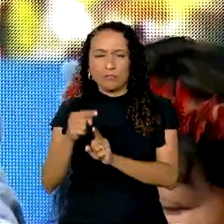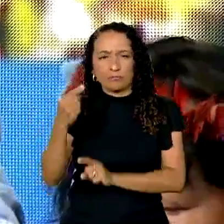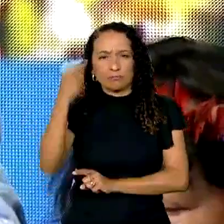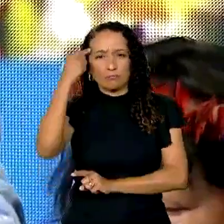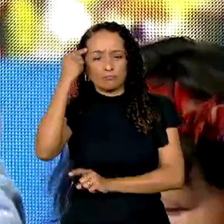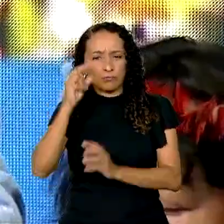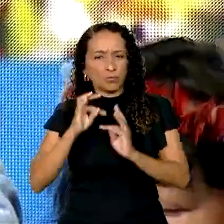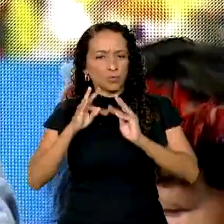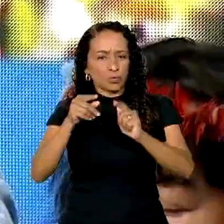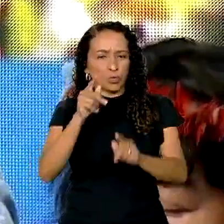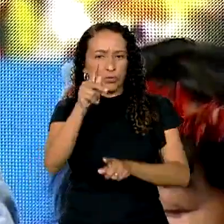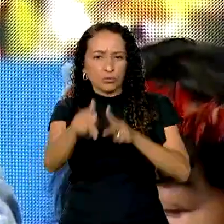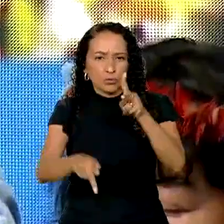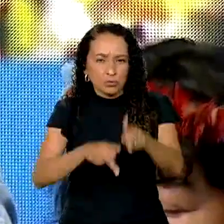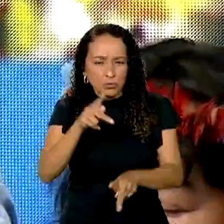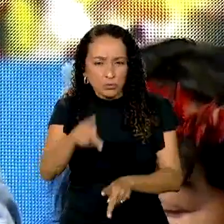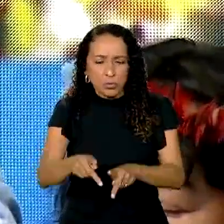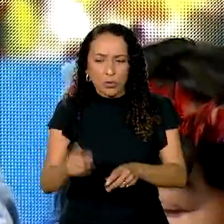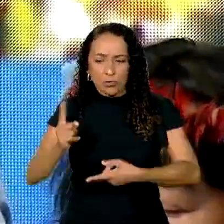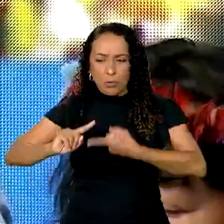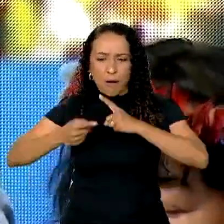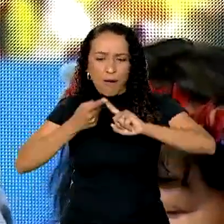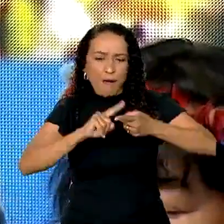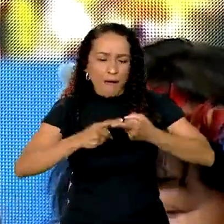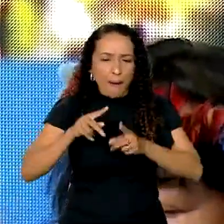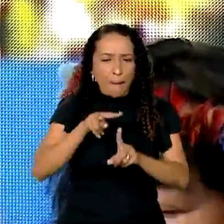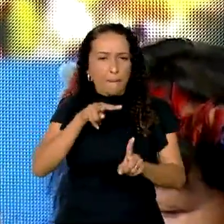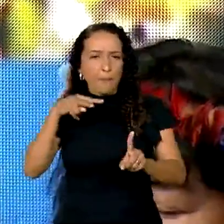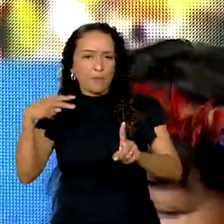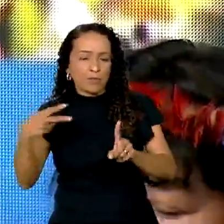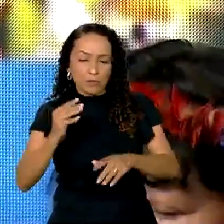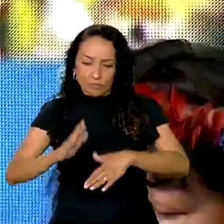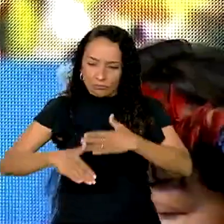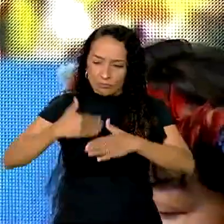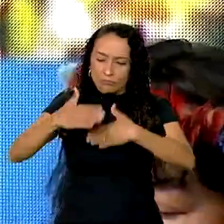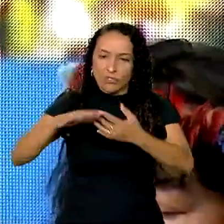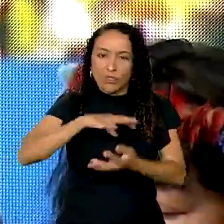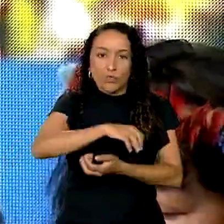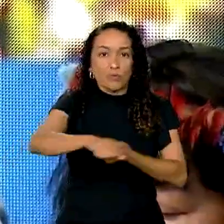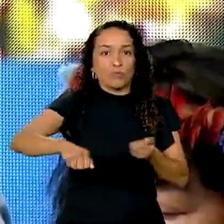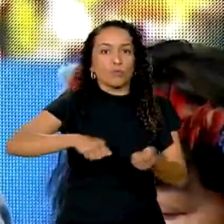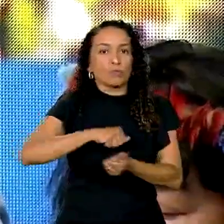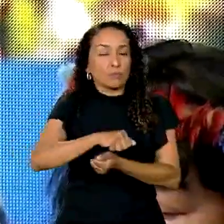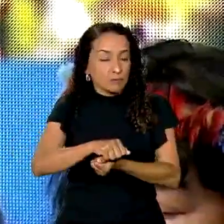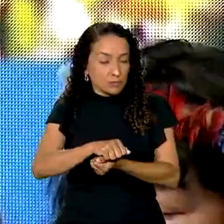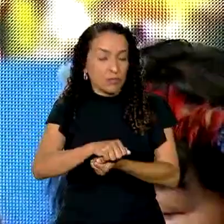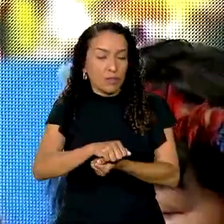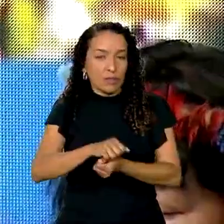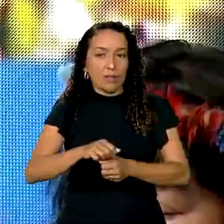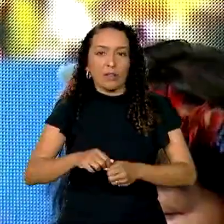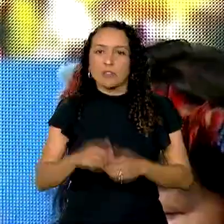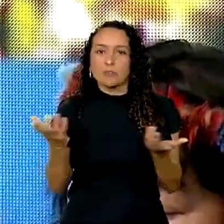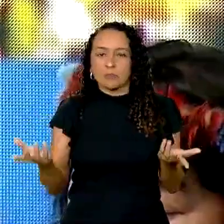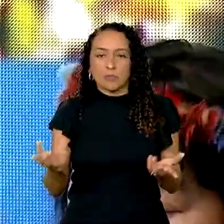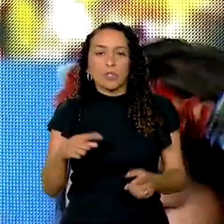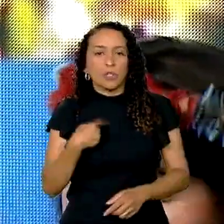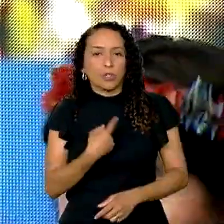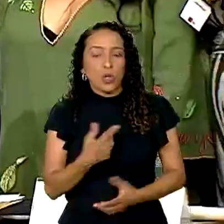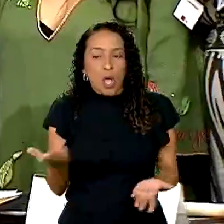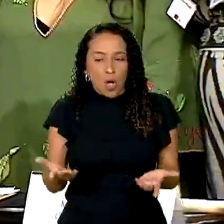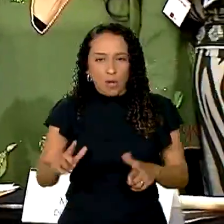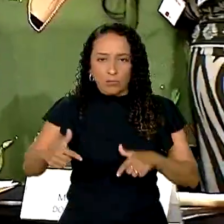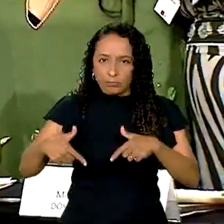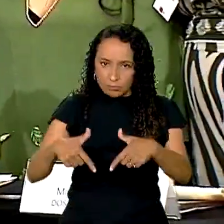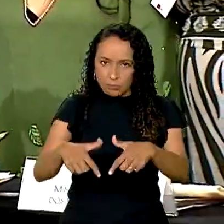dos povos para discutir a perspectiva do desenvolvimento sustentável na qual nós estamos